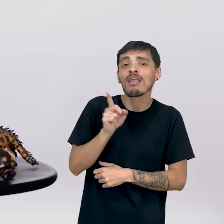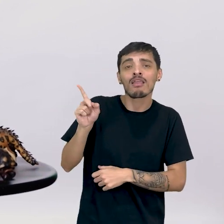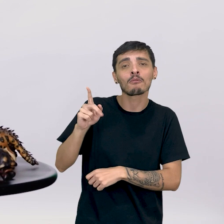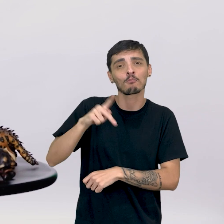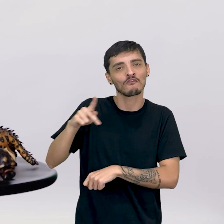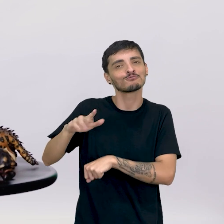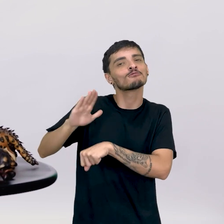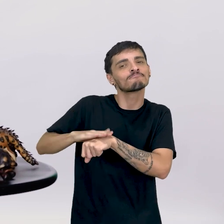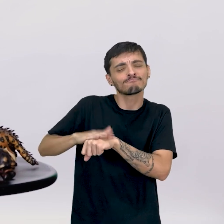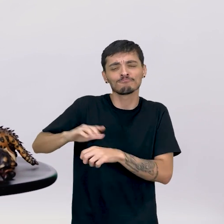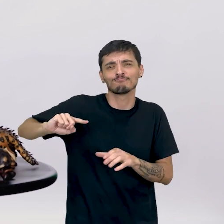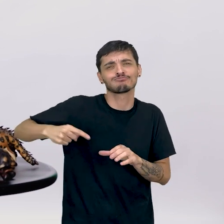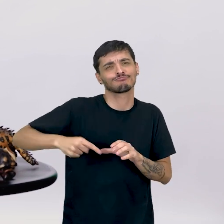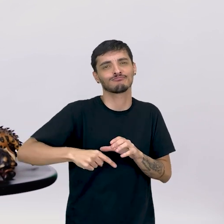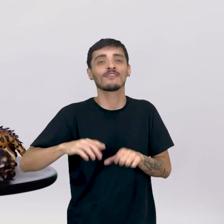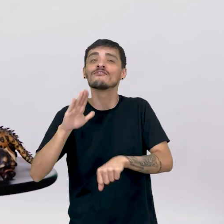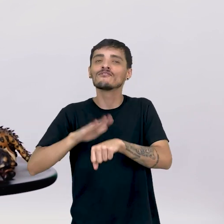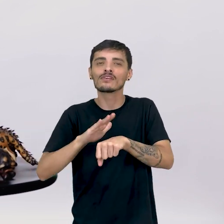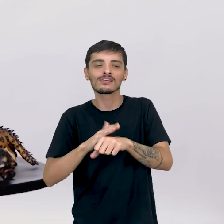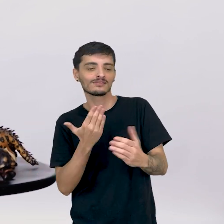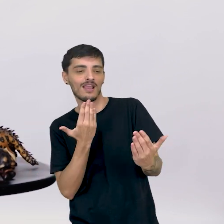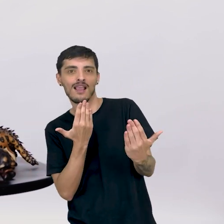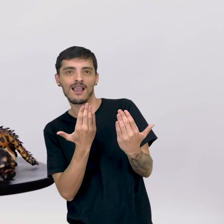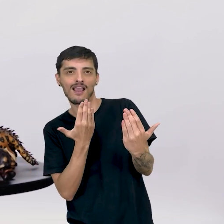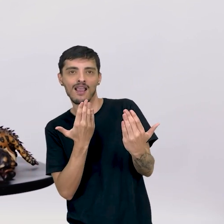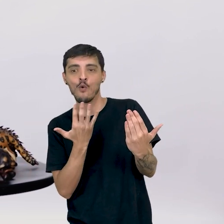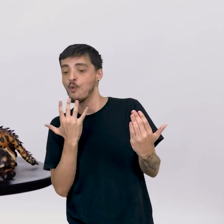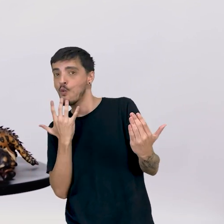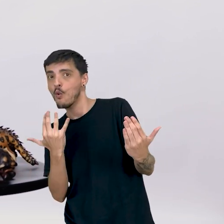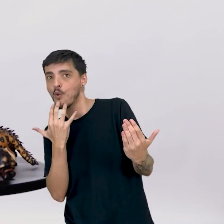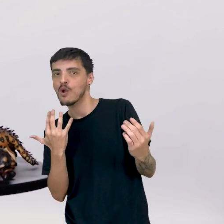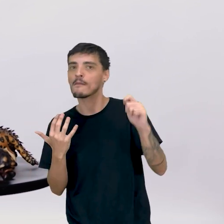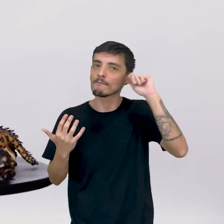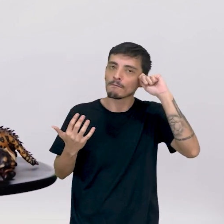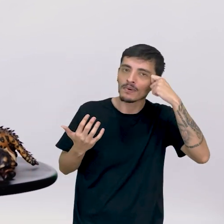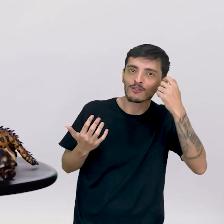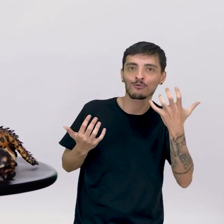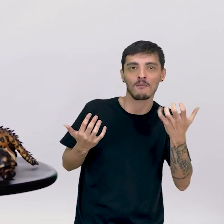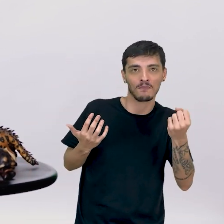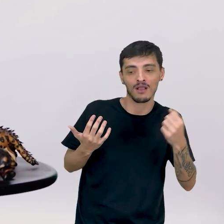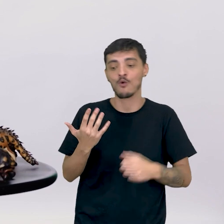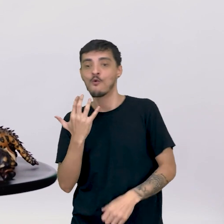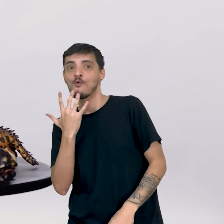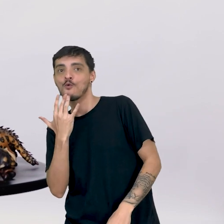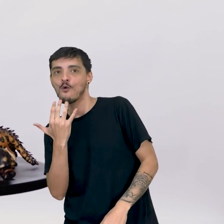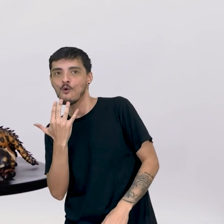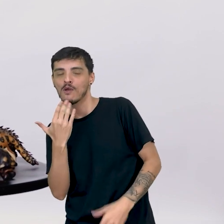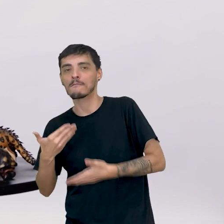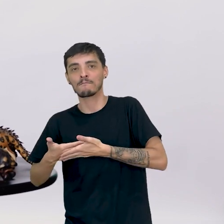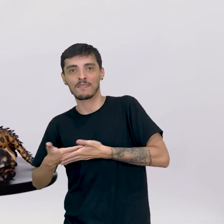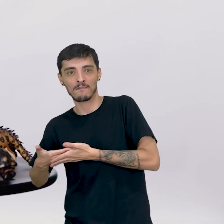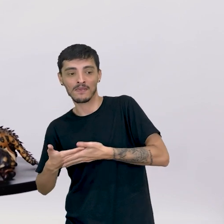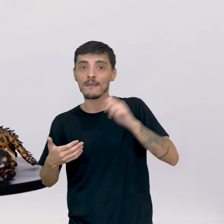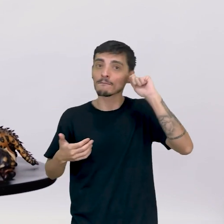feito isso, ela resolveu fazer uma associação por semelhança, intercalando as imagens em movimento, coloridas, das ações dos